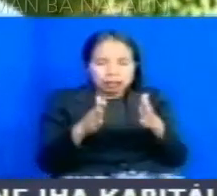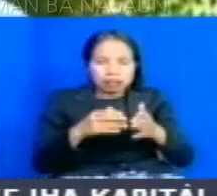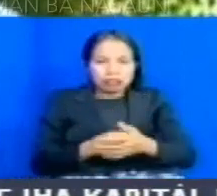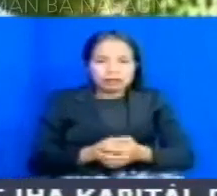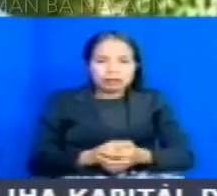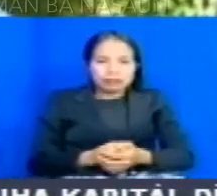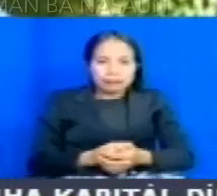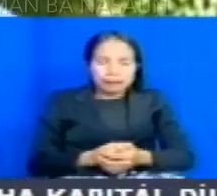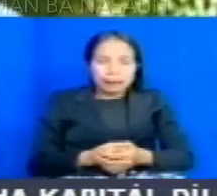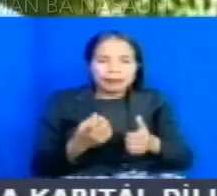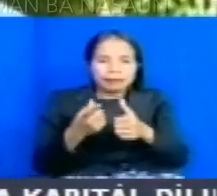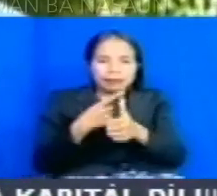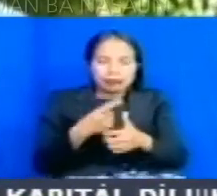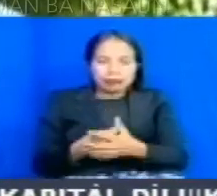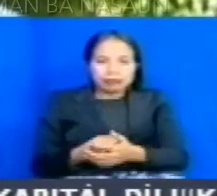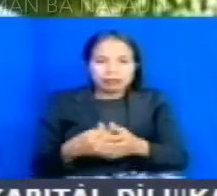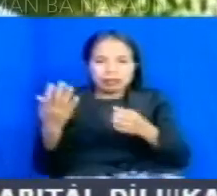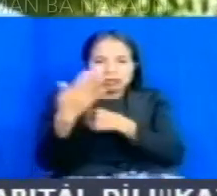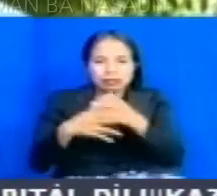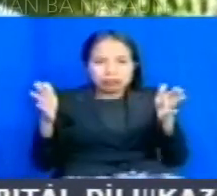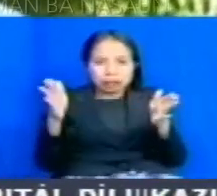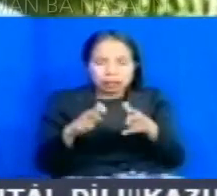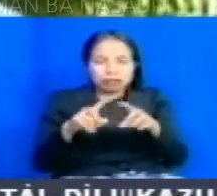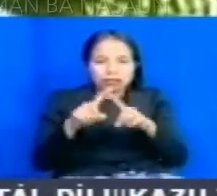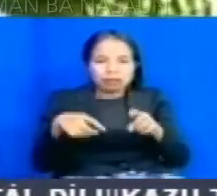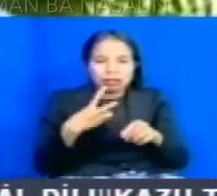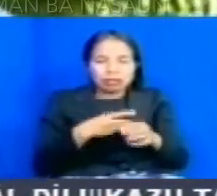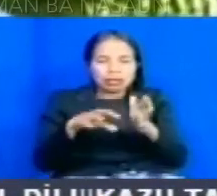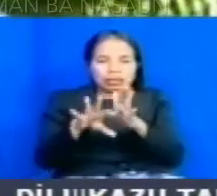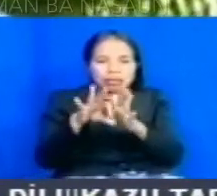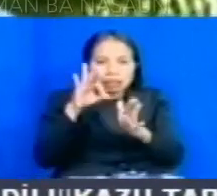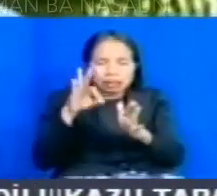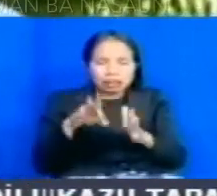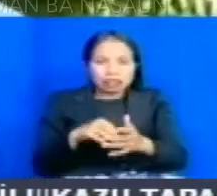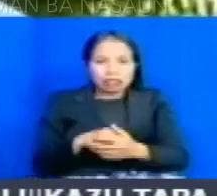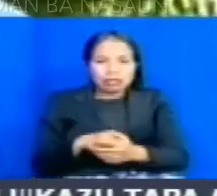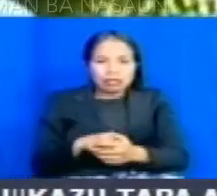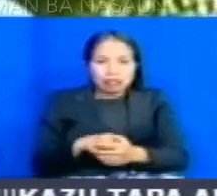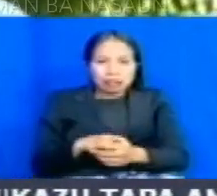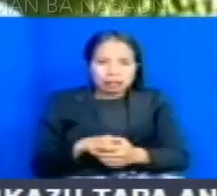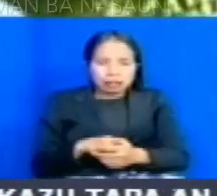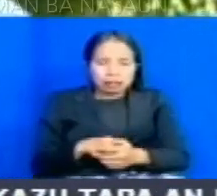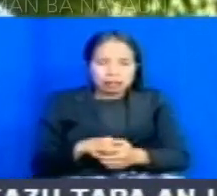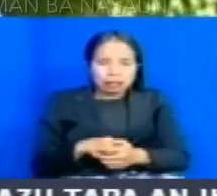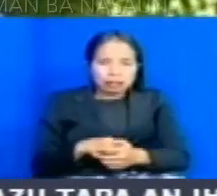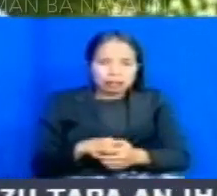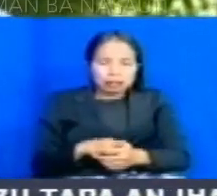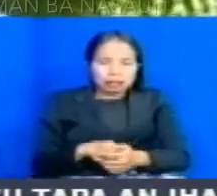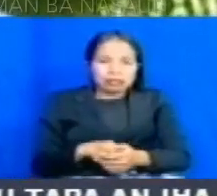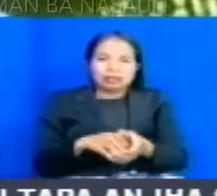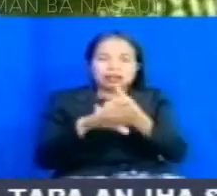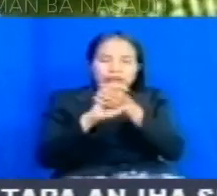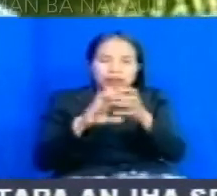i primer ves i rai reki ma ve te hetang be kardial ida i ke bangka va nurai